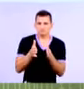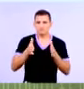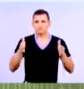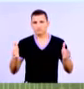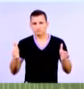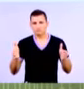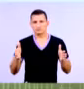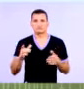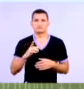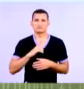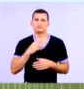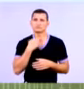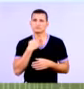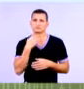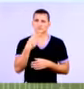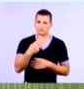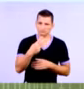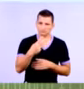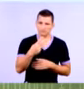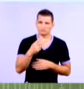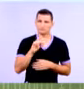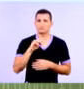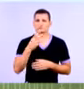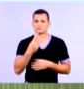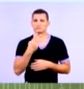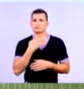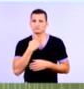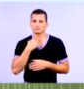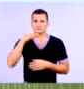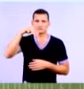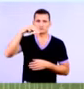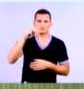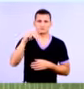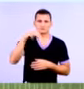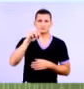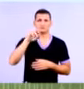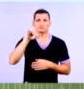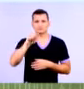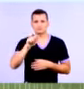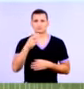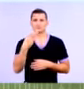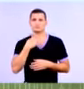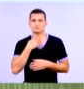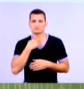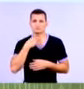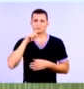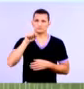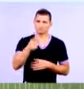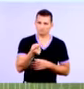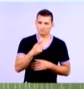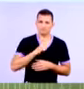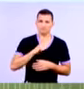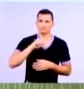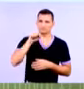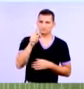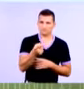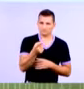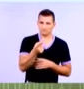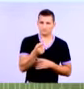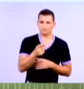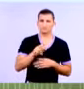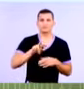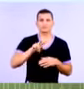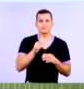eu estou ocupando só 3. É só 3 que está ocupando a memória. Ah, eu estou ocupando 1000, eu tenho 1000 elementos na dinâmica. Então ele